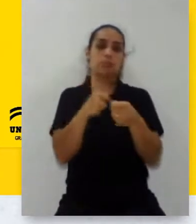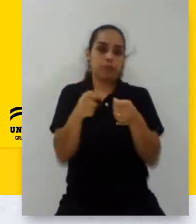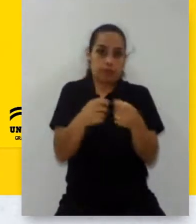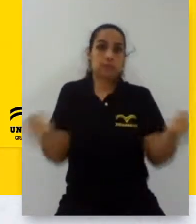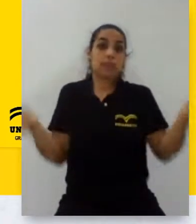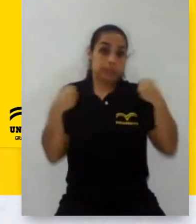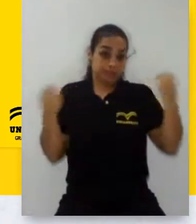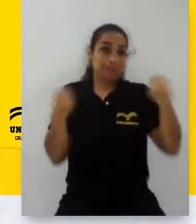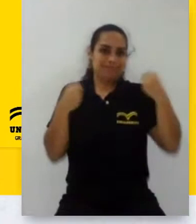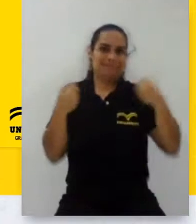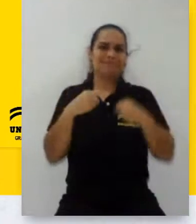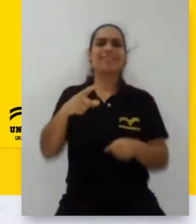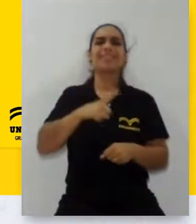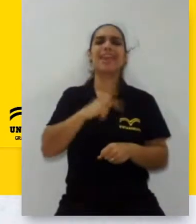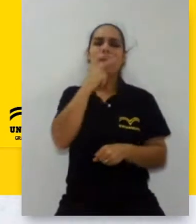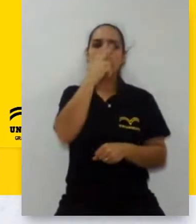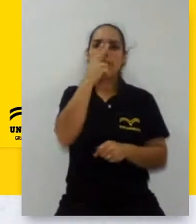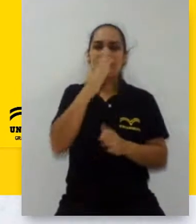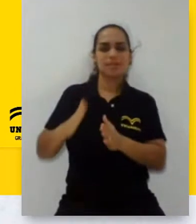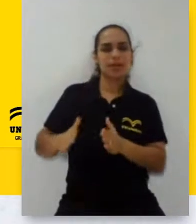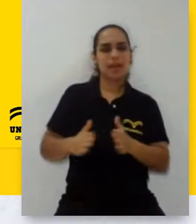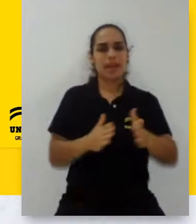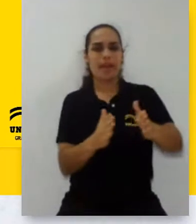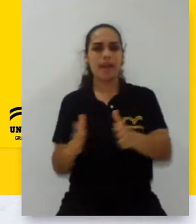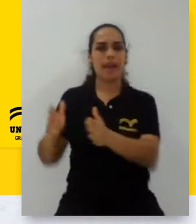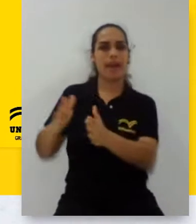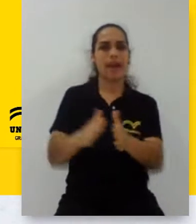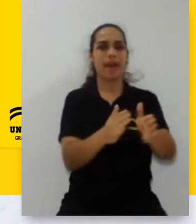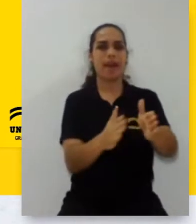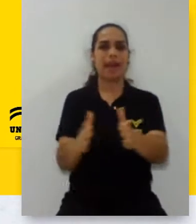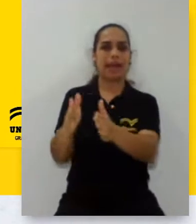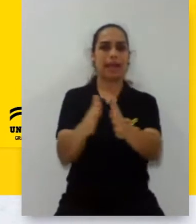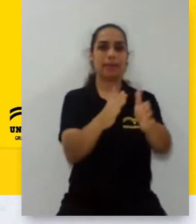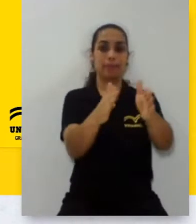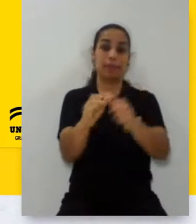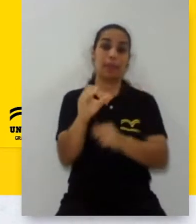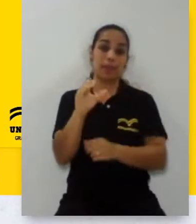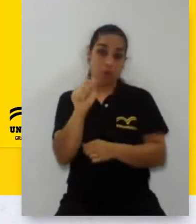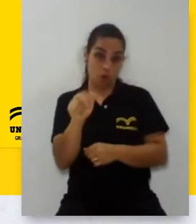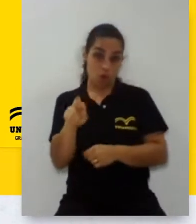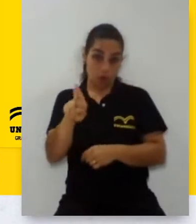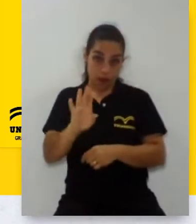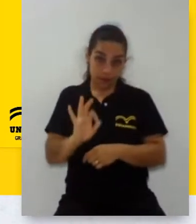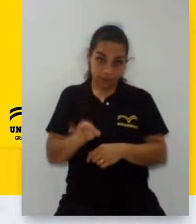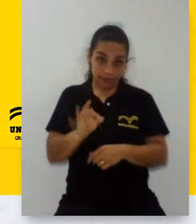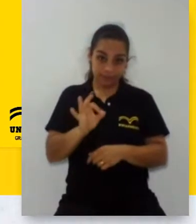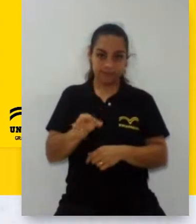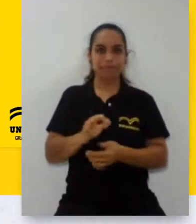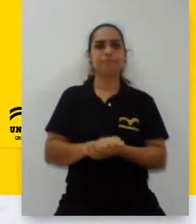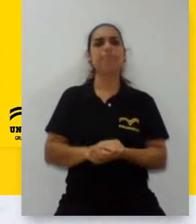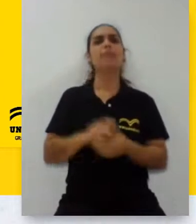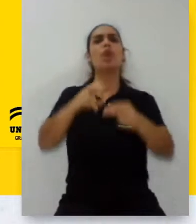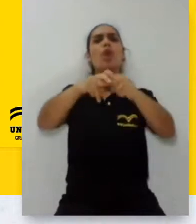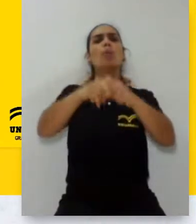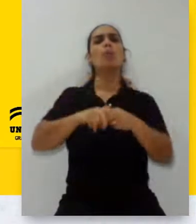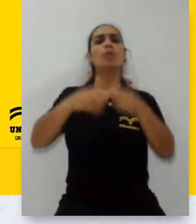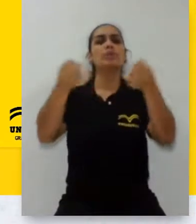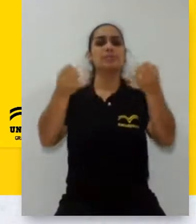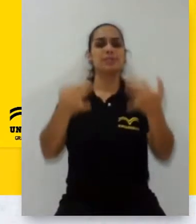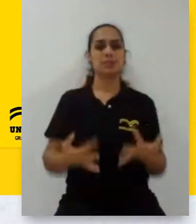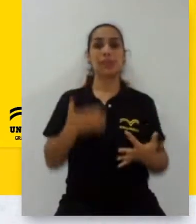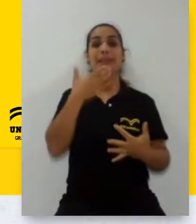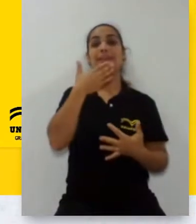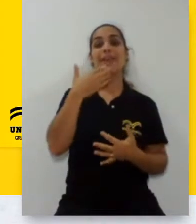vai chegar lá no músculo. Eu falei, então, para vocês da melhora desses capilares. O que eu quero dizer? Então, nós temos